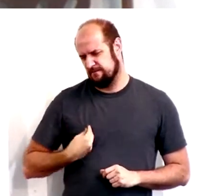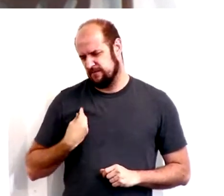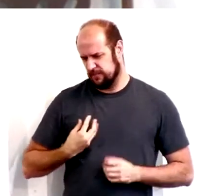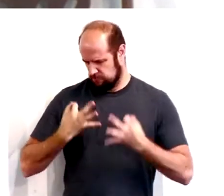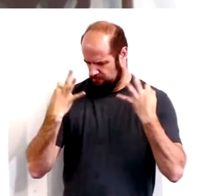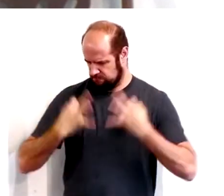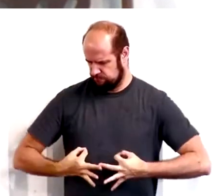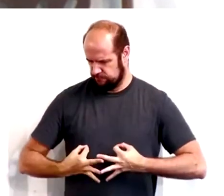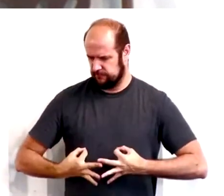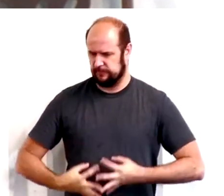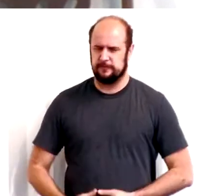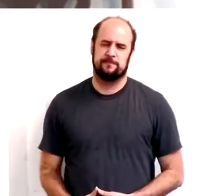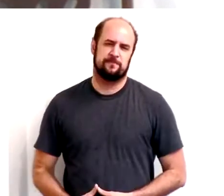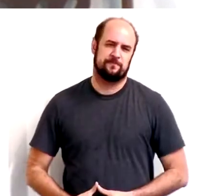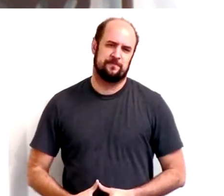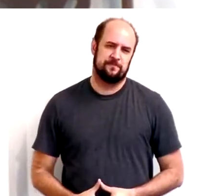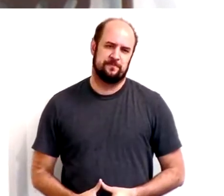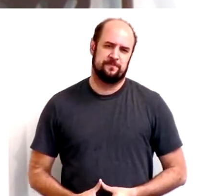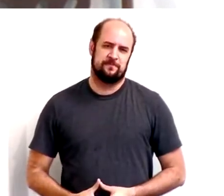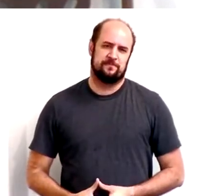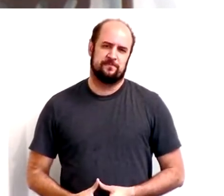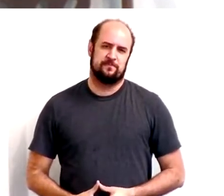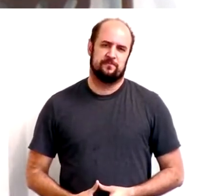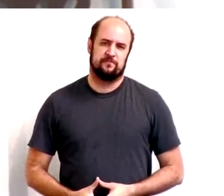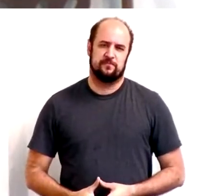digno do Evangelho.